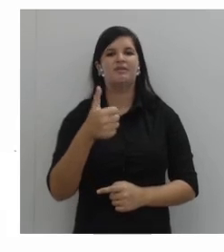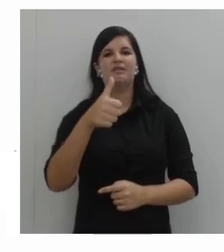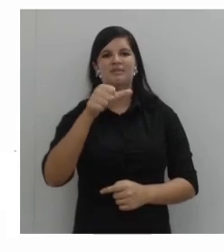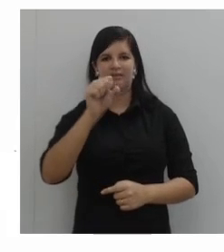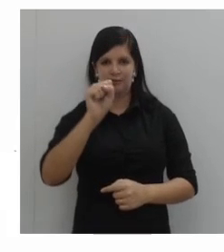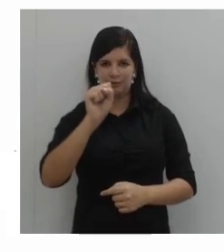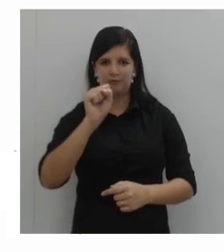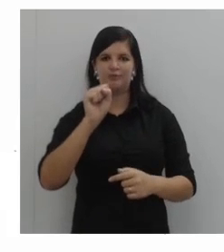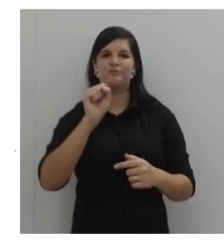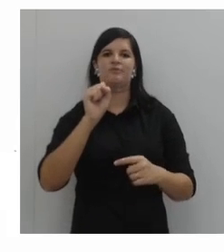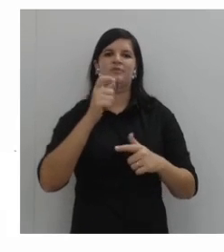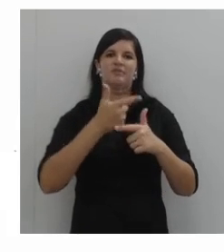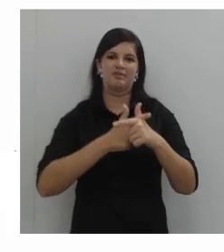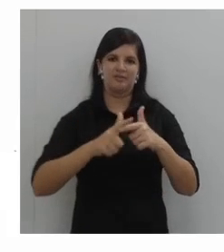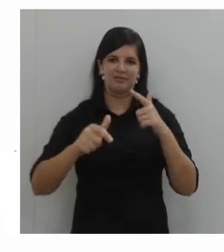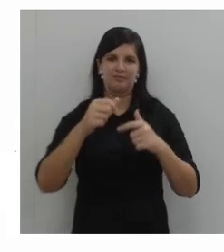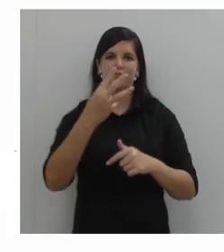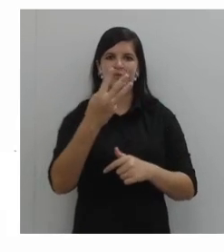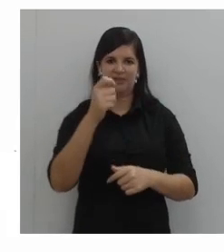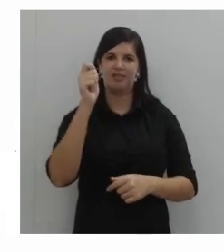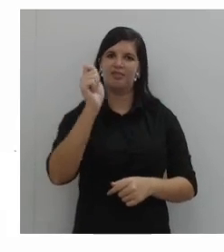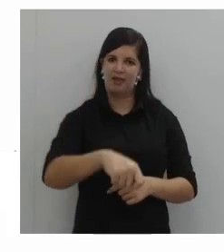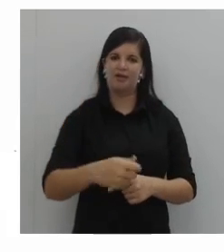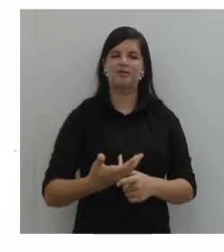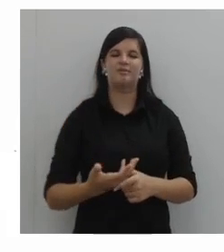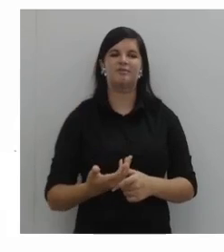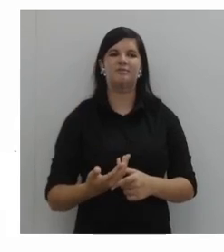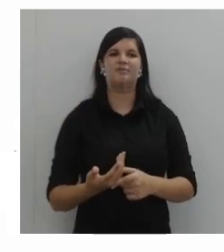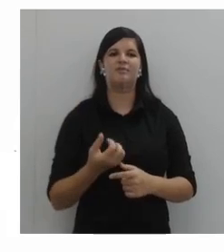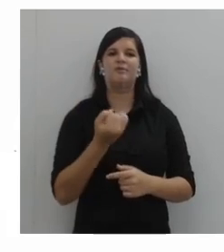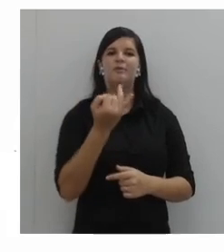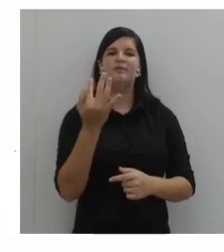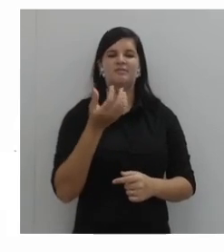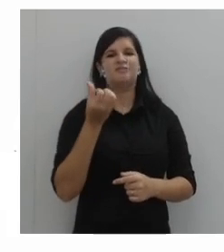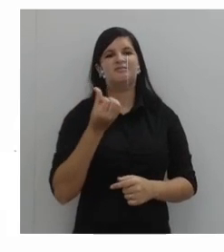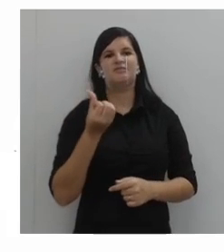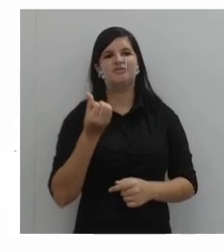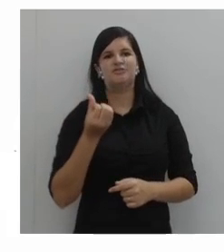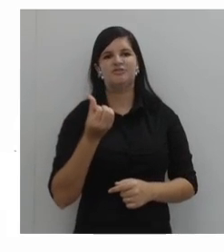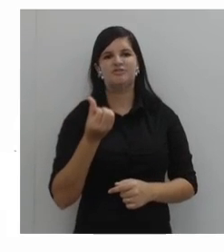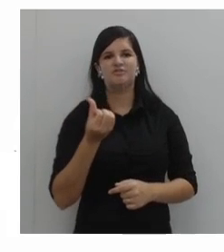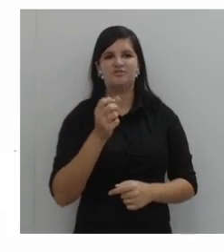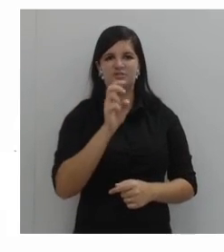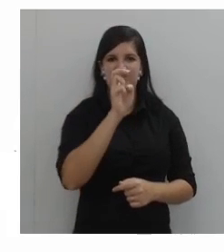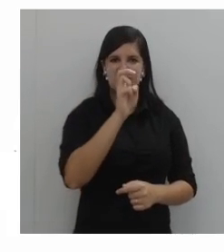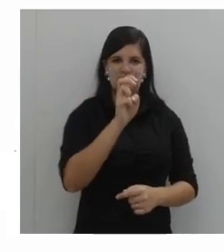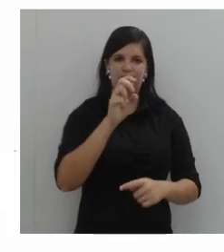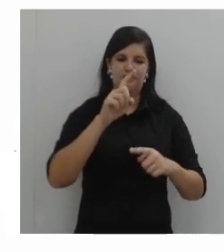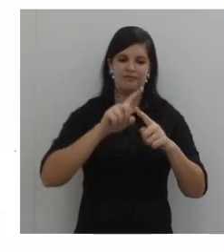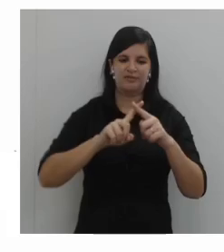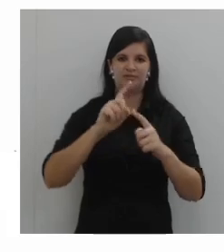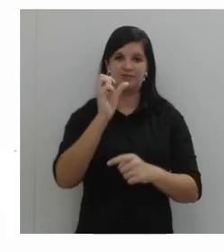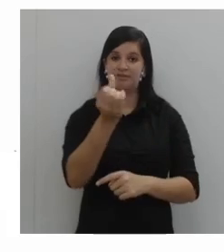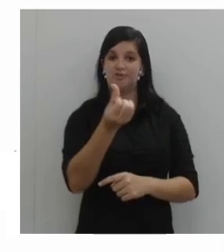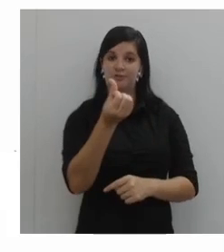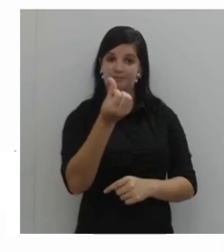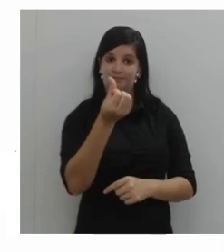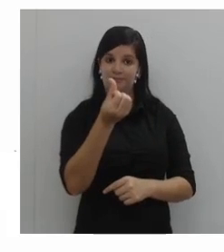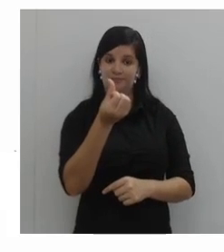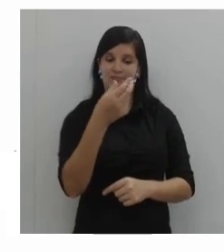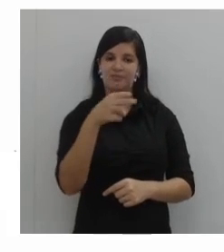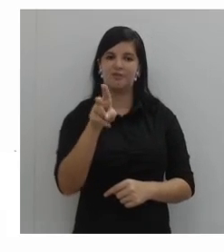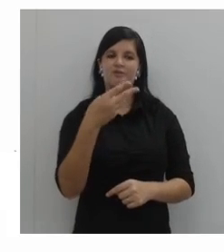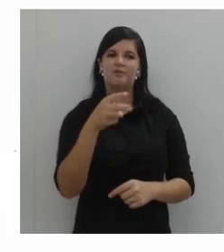para dividir por 3. Se eu dividir 18 por 3, dá 6. E vai ficar aqui 5 vezes 6, que